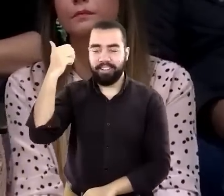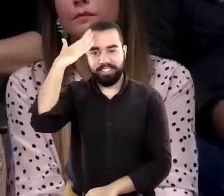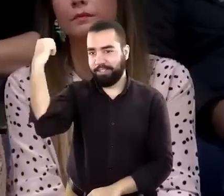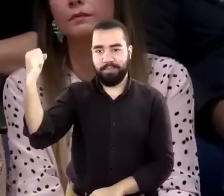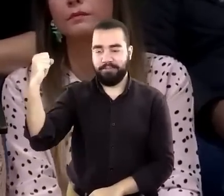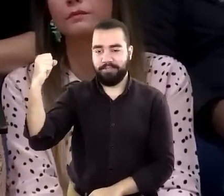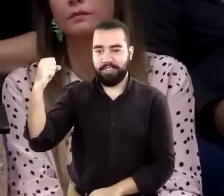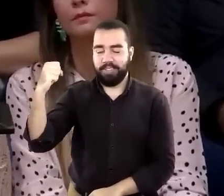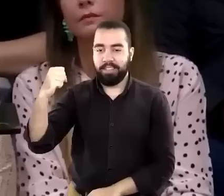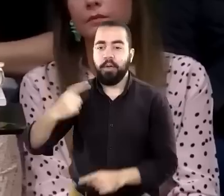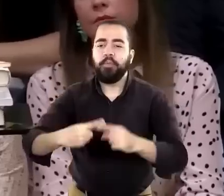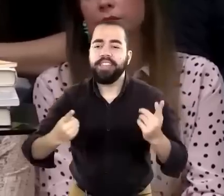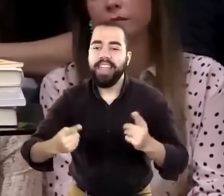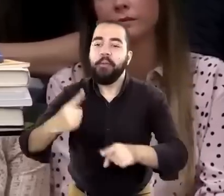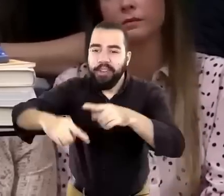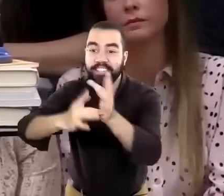Aquele que é maior do que o templo entrou.